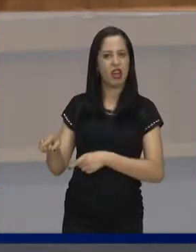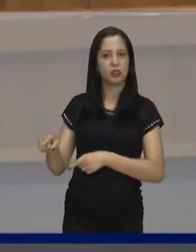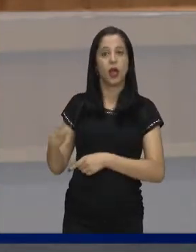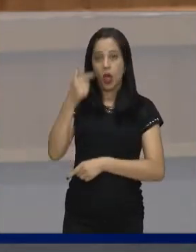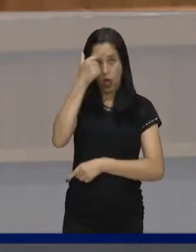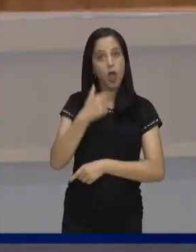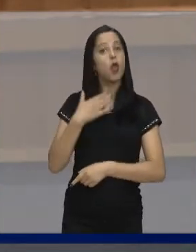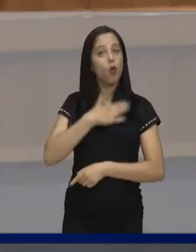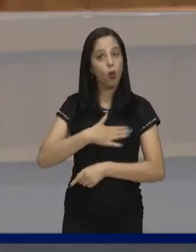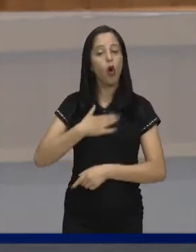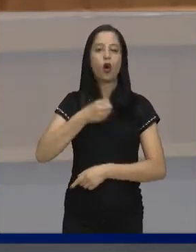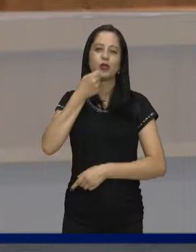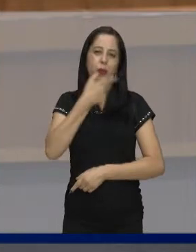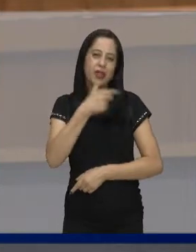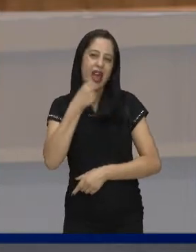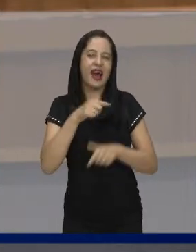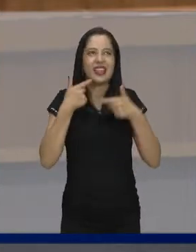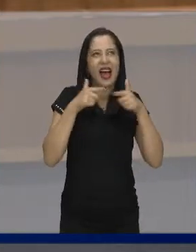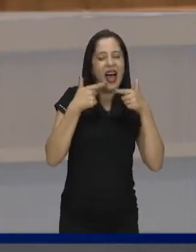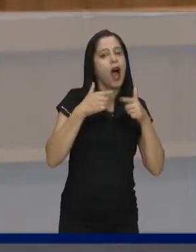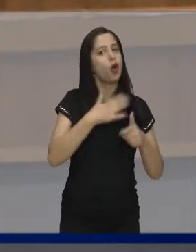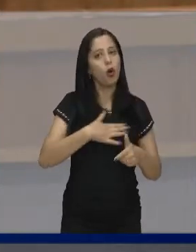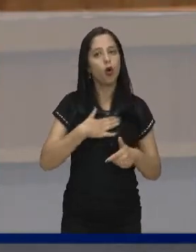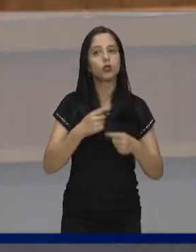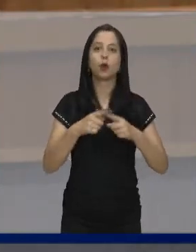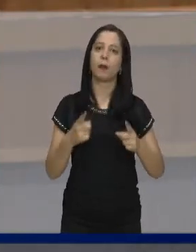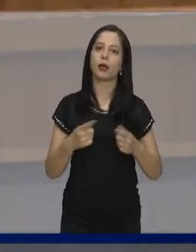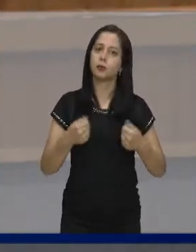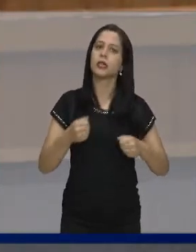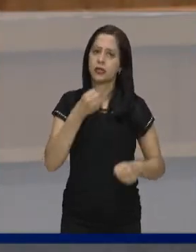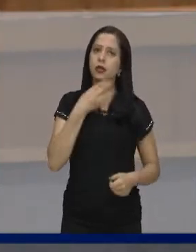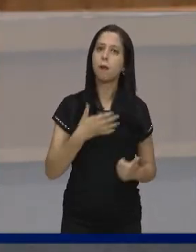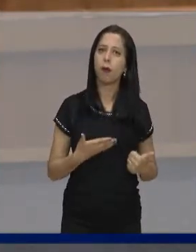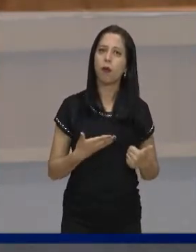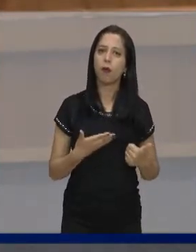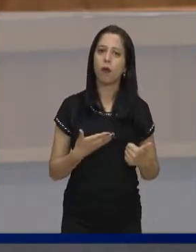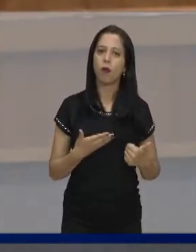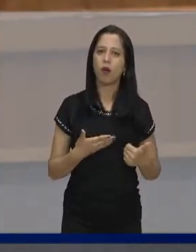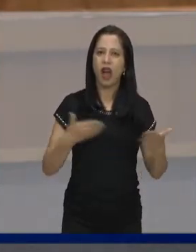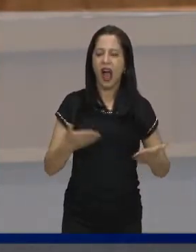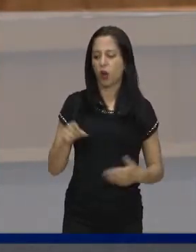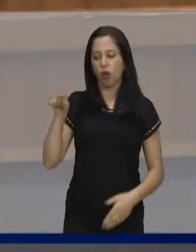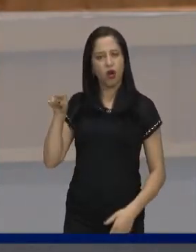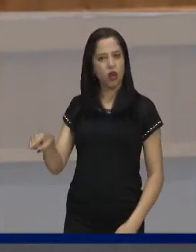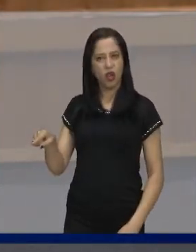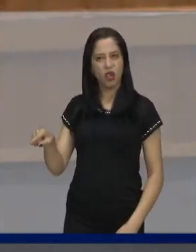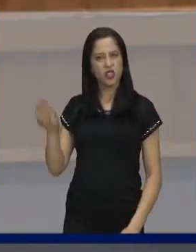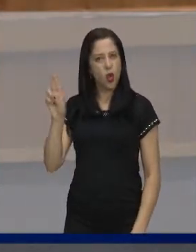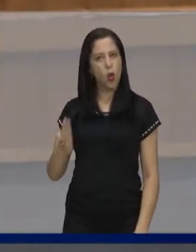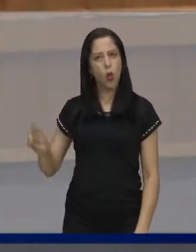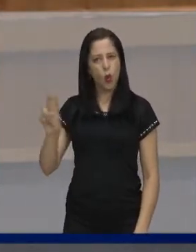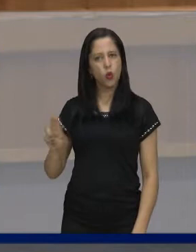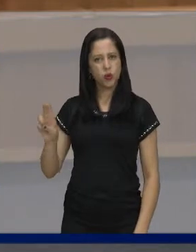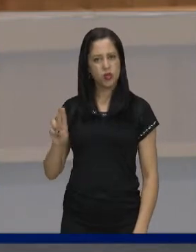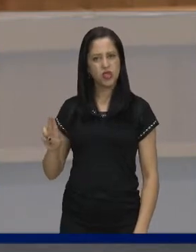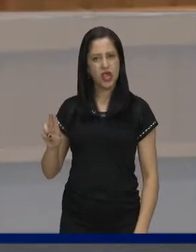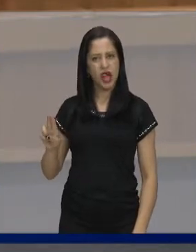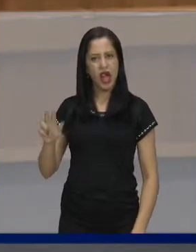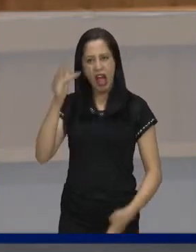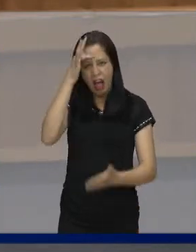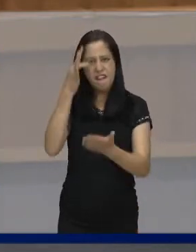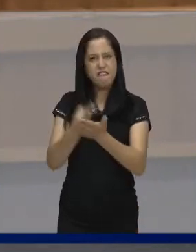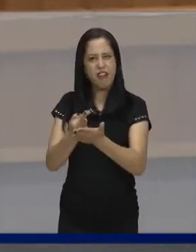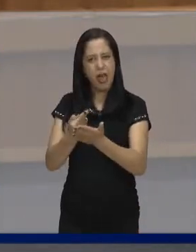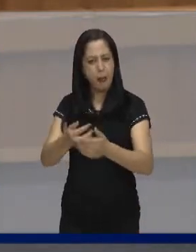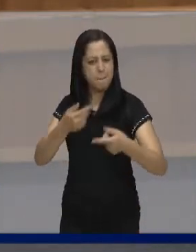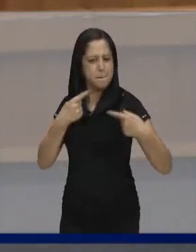humorismo, da comédia, eu gosto, mas da boa comédia. Agora, usar a fé das